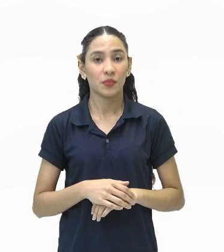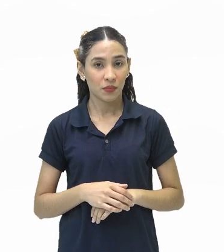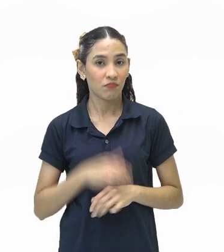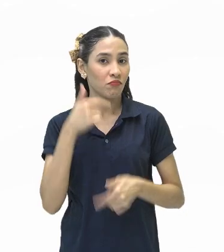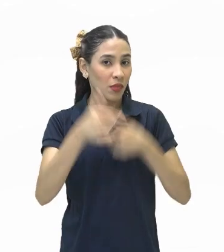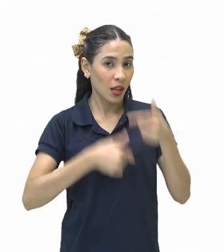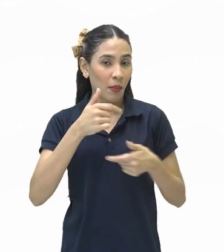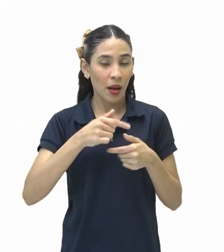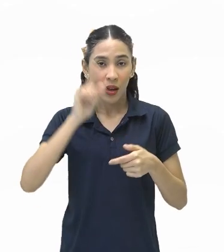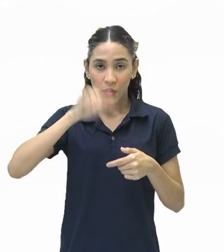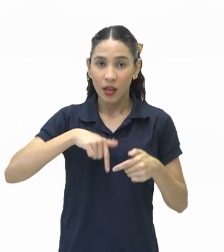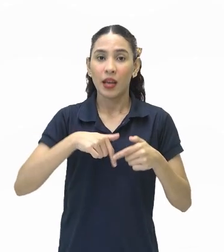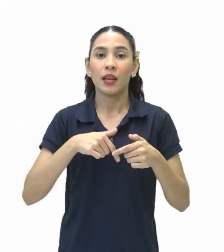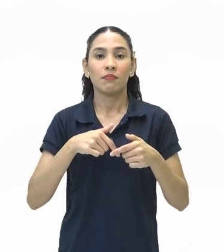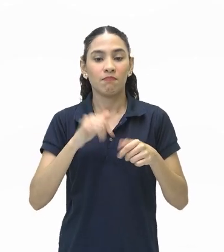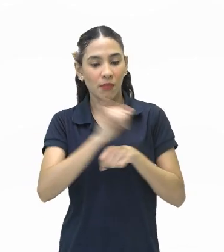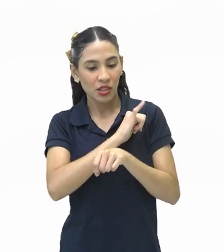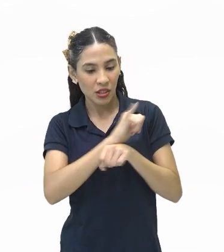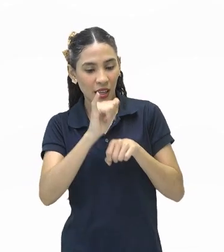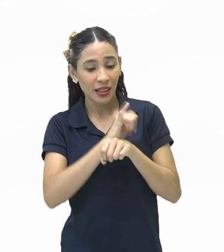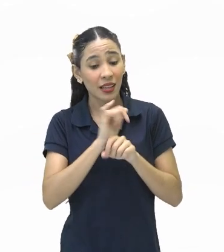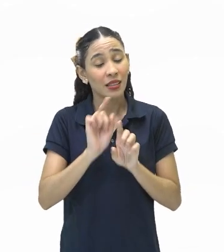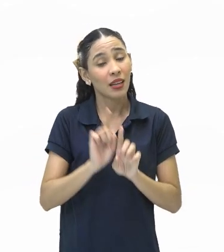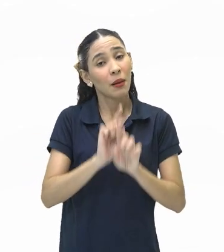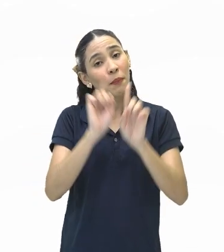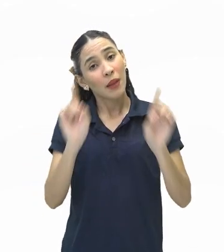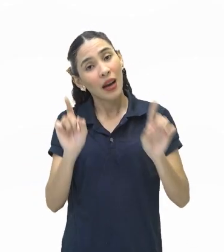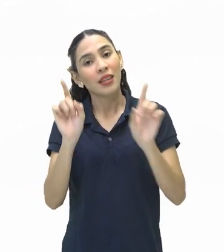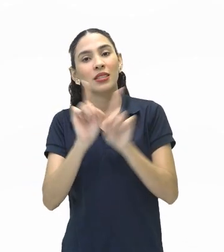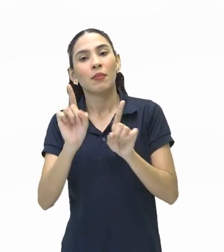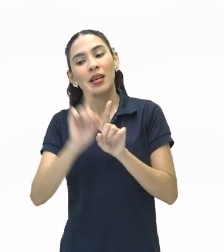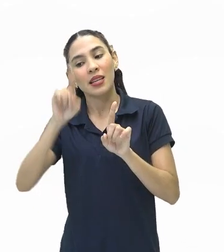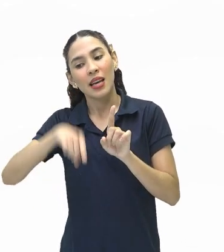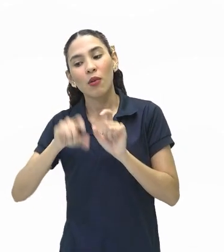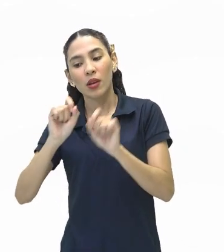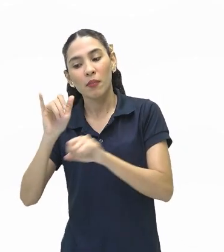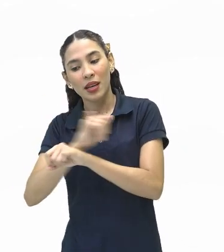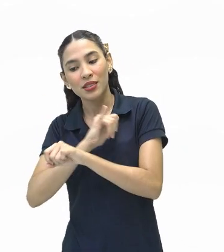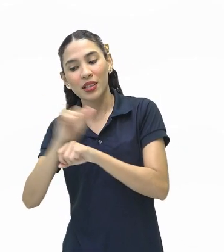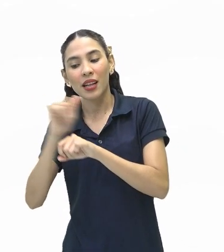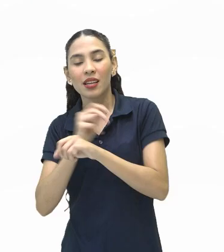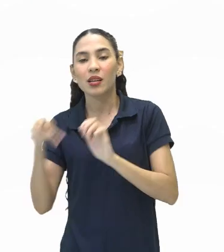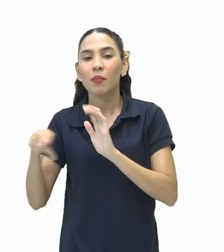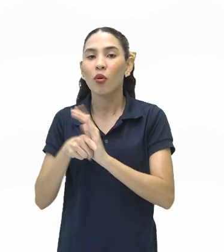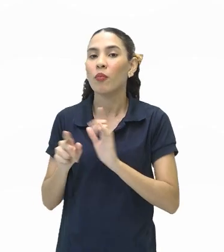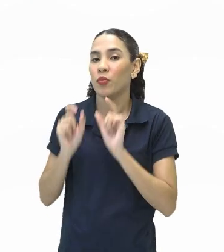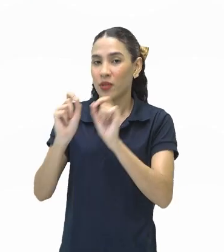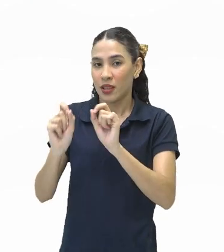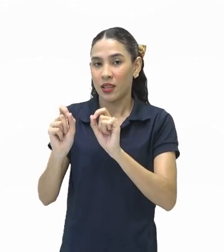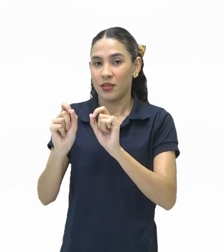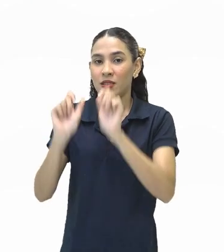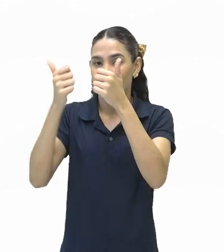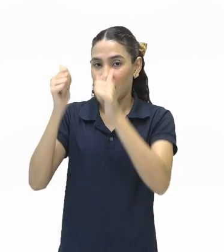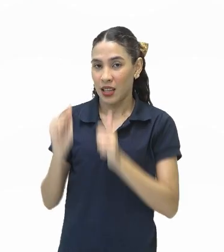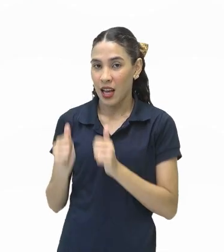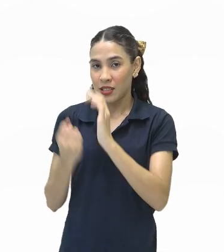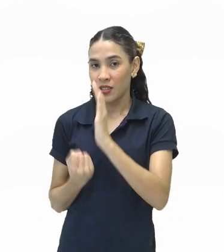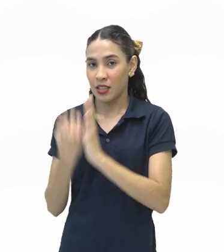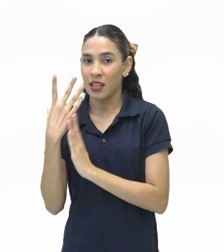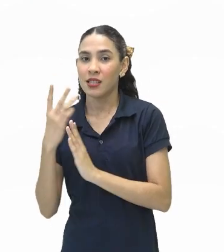O trabalho é esse instrumento, mas também é um mecanismo do quê? De construção